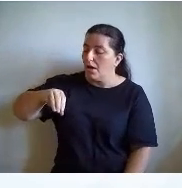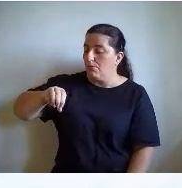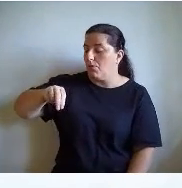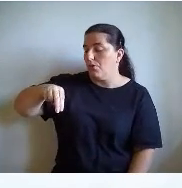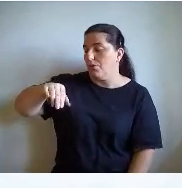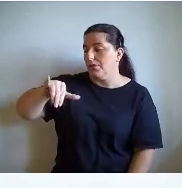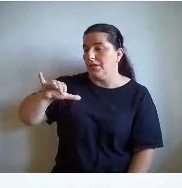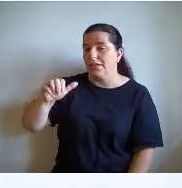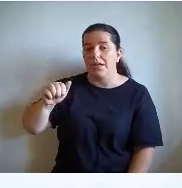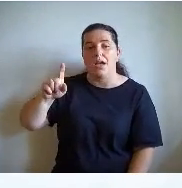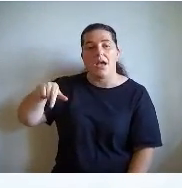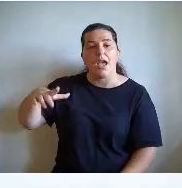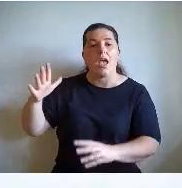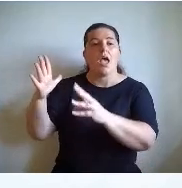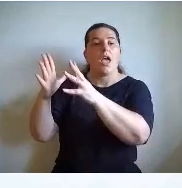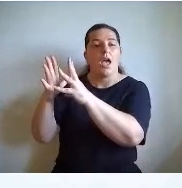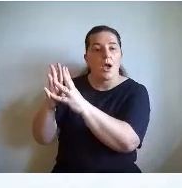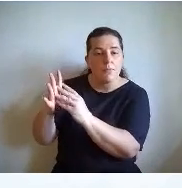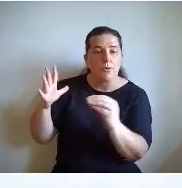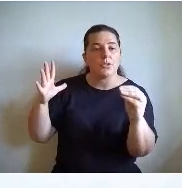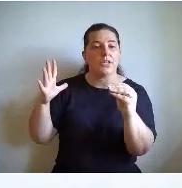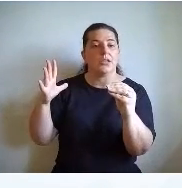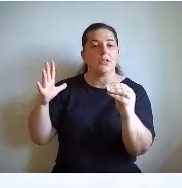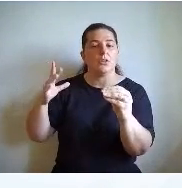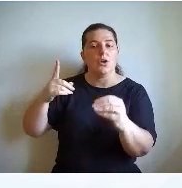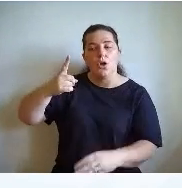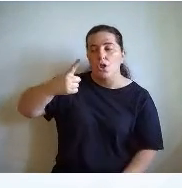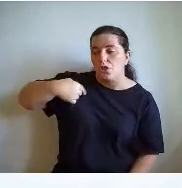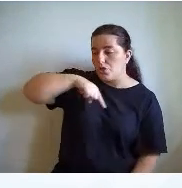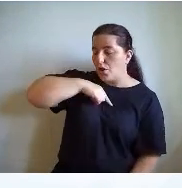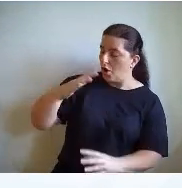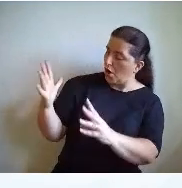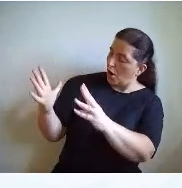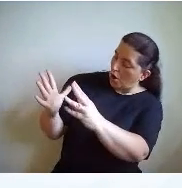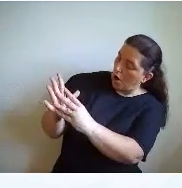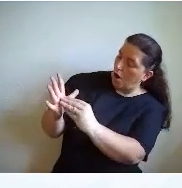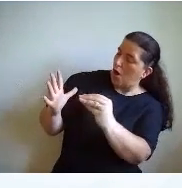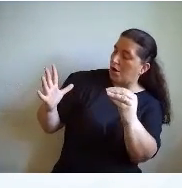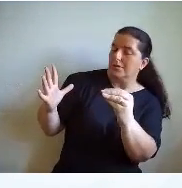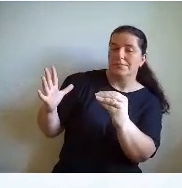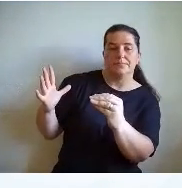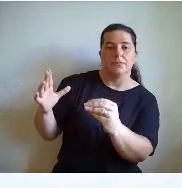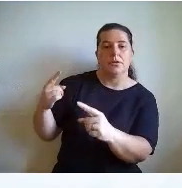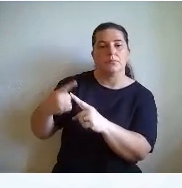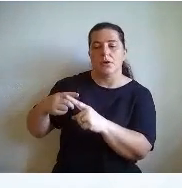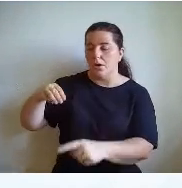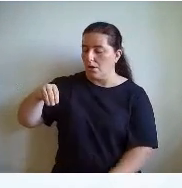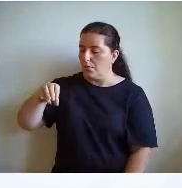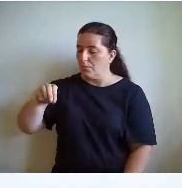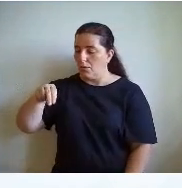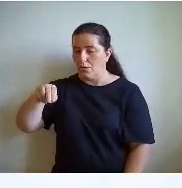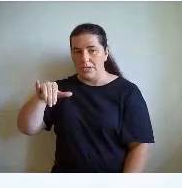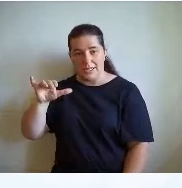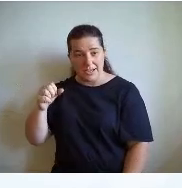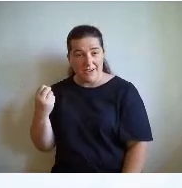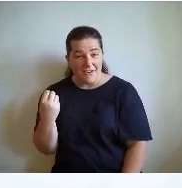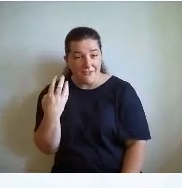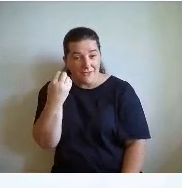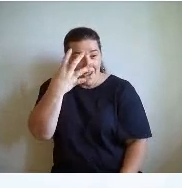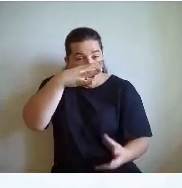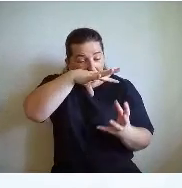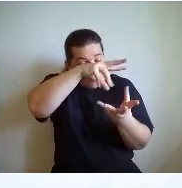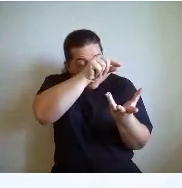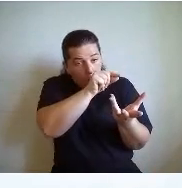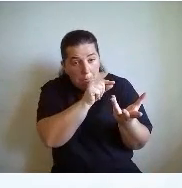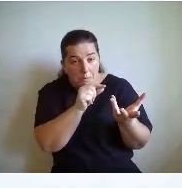grande exemplo para todas nós, de que é possível. A Mônica, ela viaja o mundo todo, gente, nos